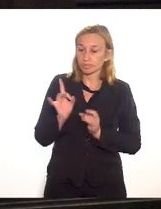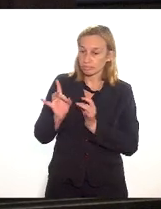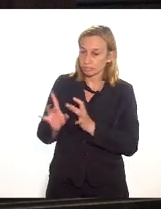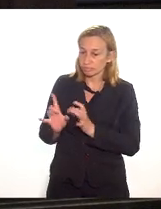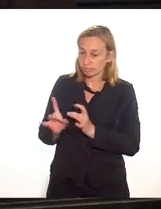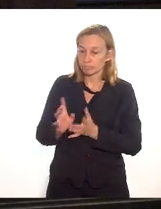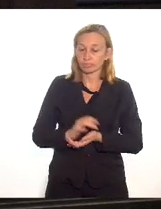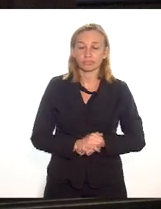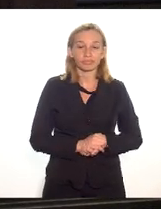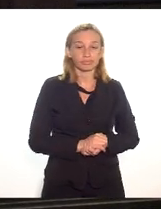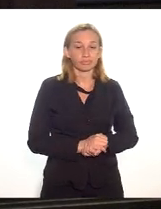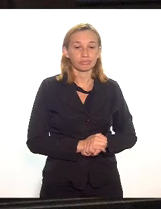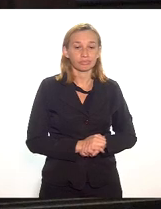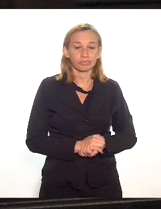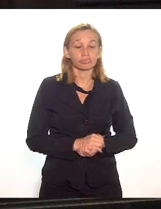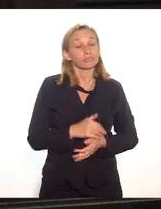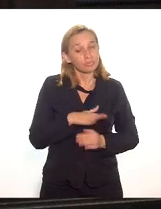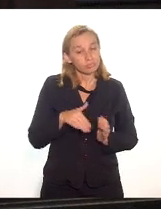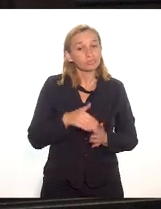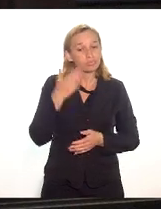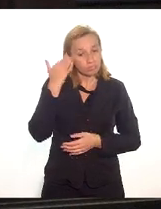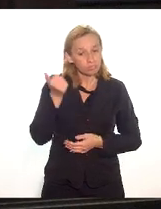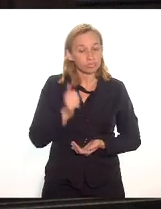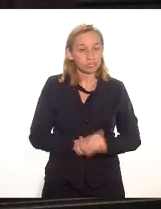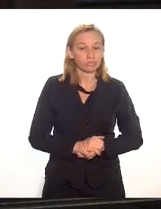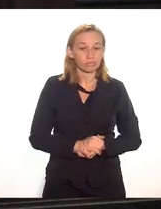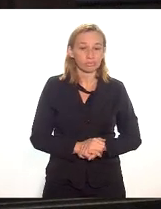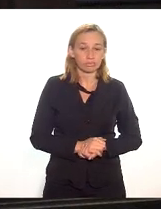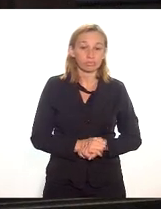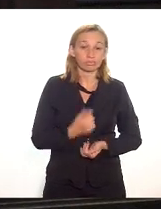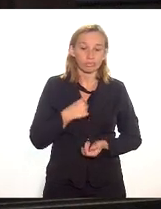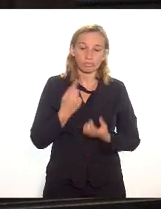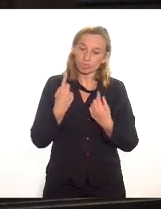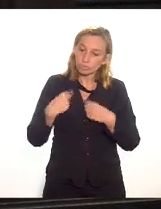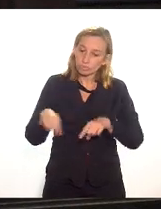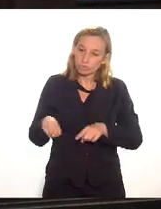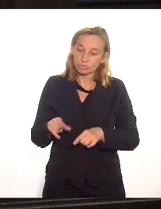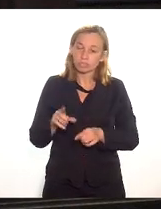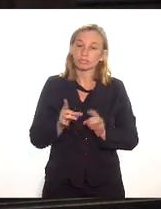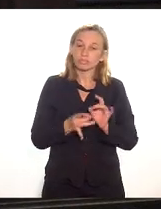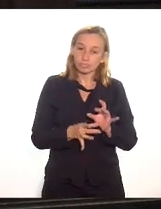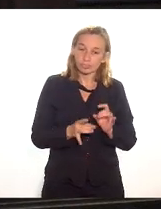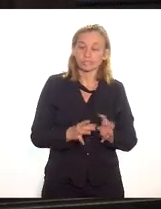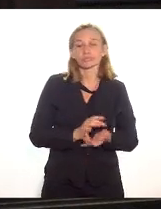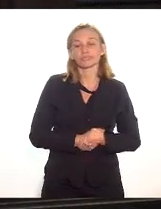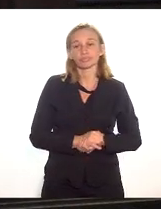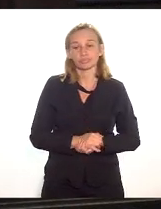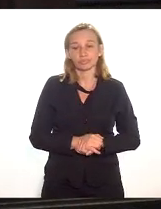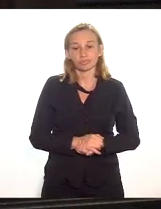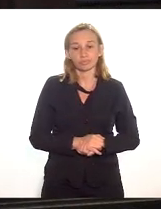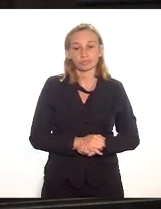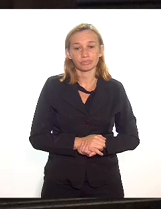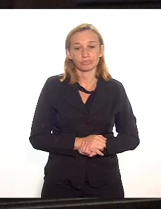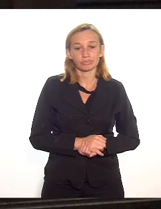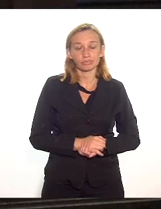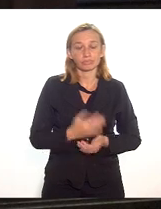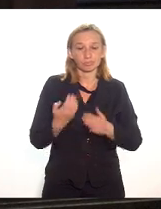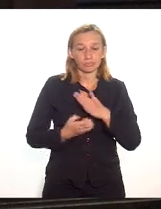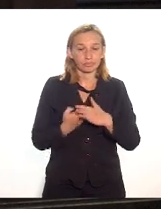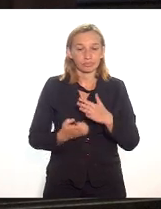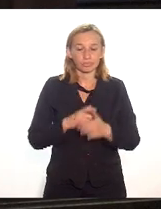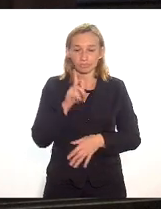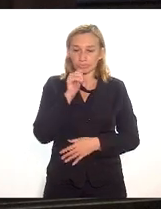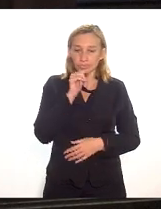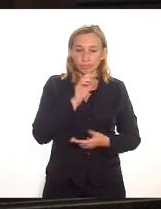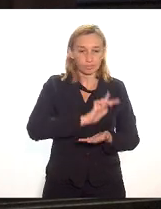SEDAI. Minha posição todos conhecem. Sou contrário, veementemente contrário, a privatização da SEDAI